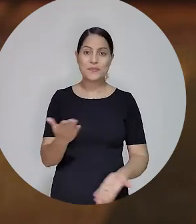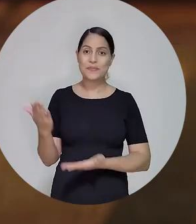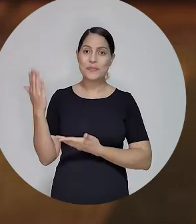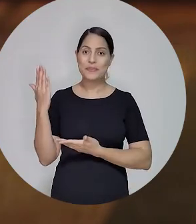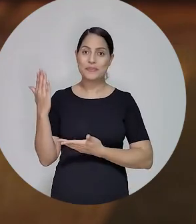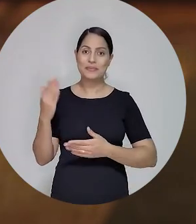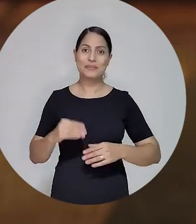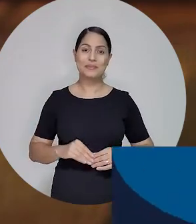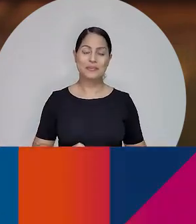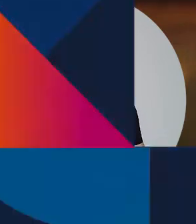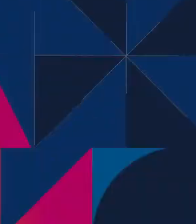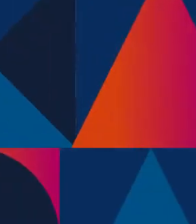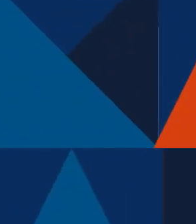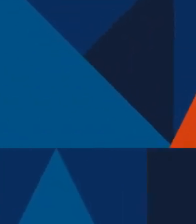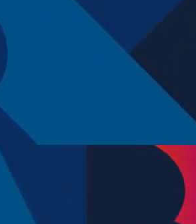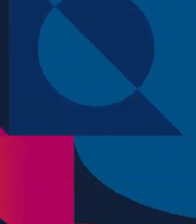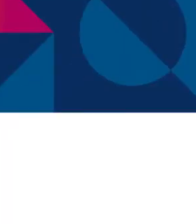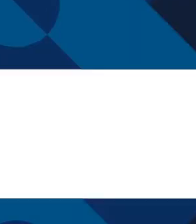deste triênio. Confira.